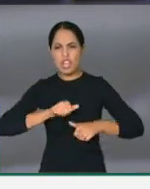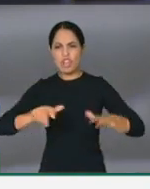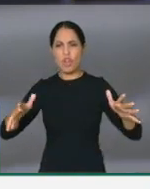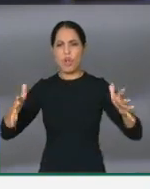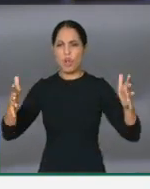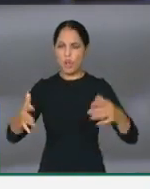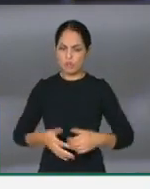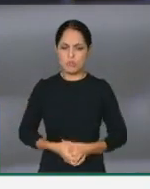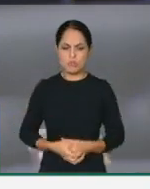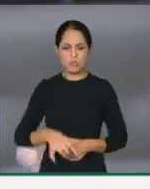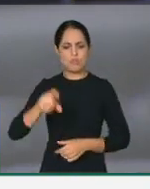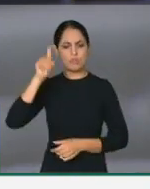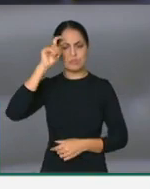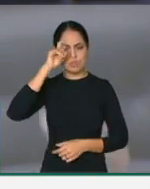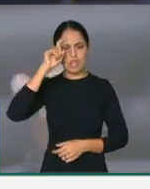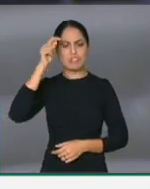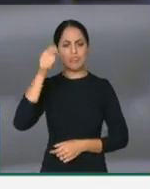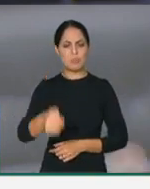Sérgio Moro mente